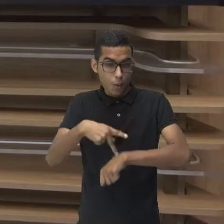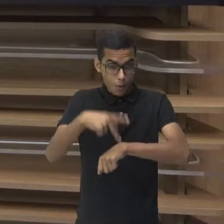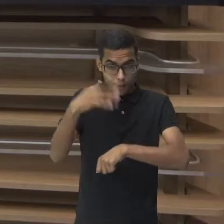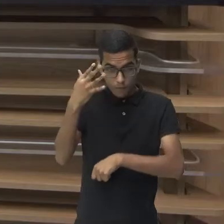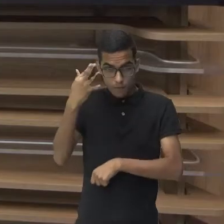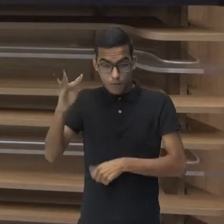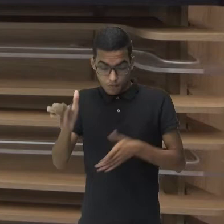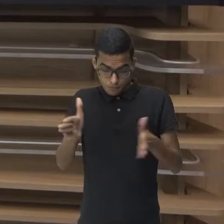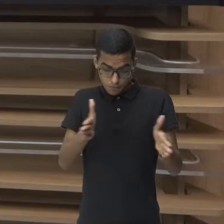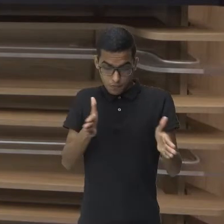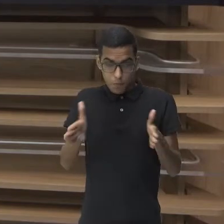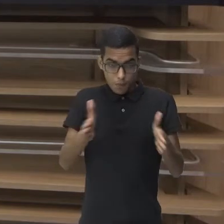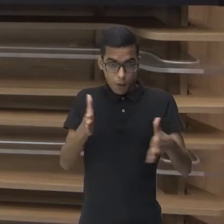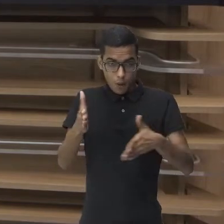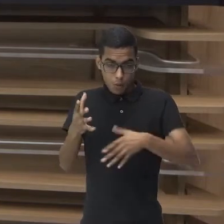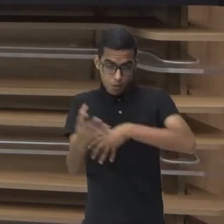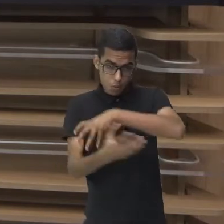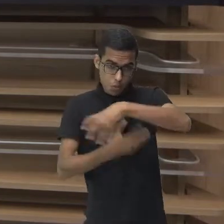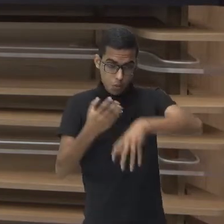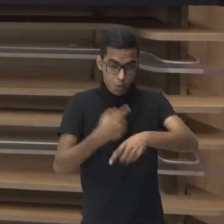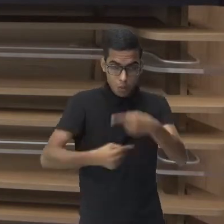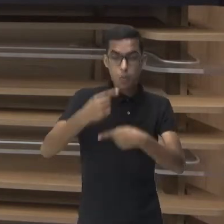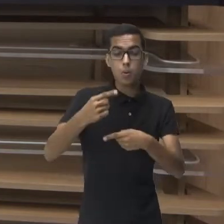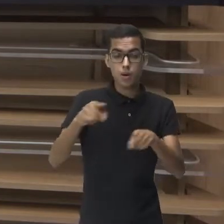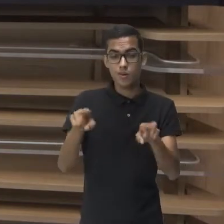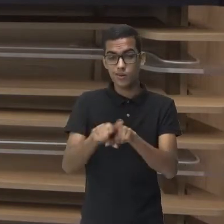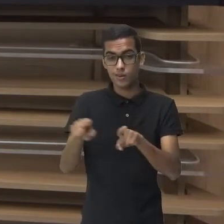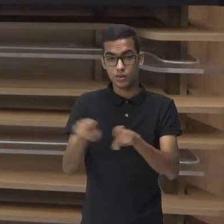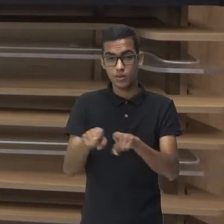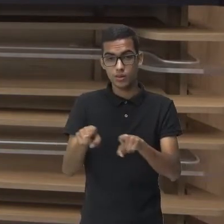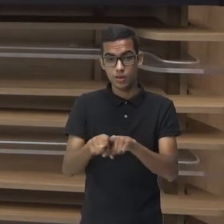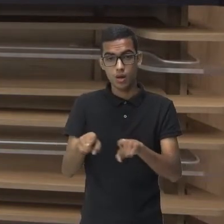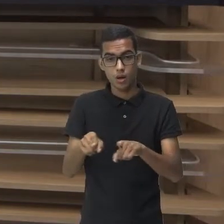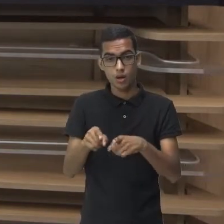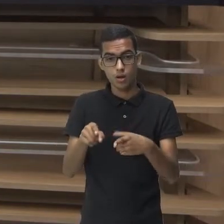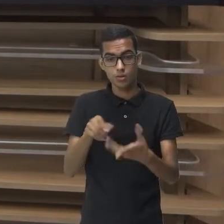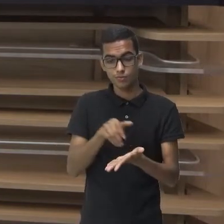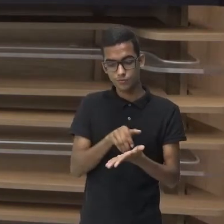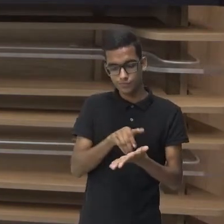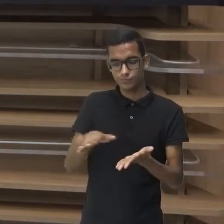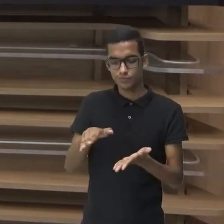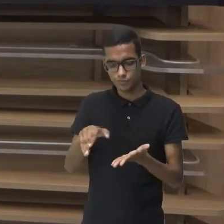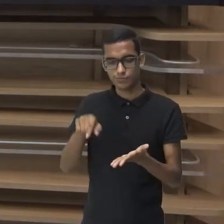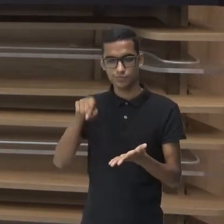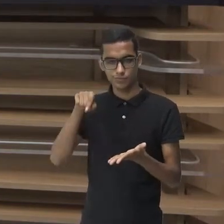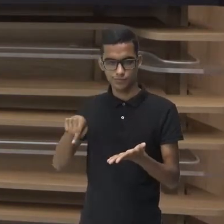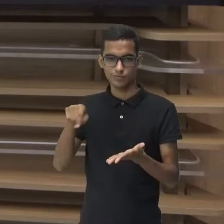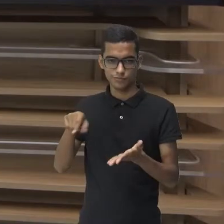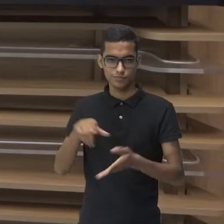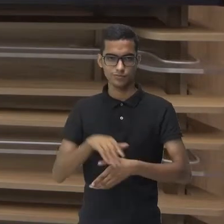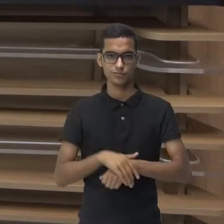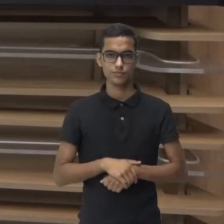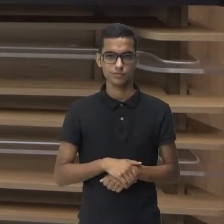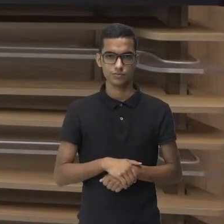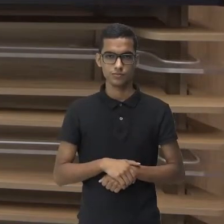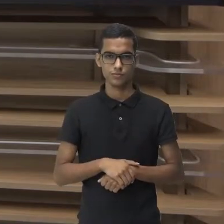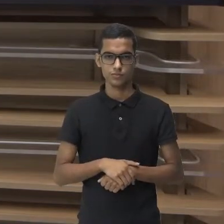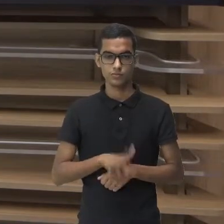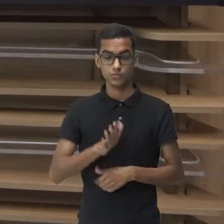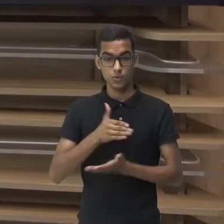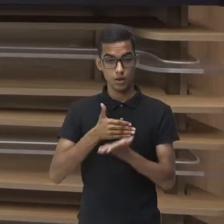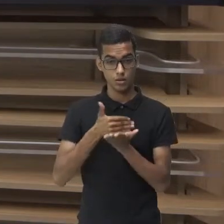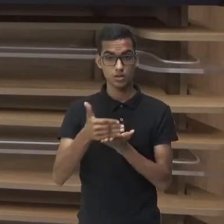Revolução e colocando os girondinos para fora da Convenção. Seria então o início da